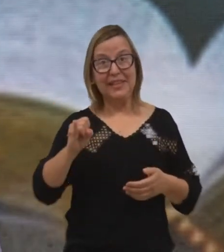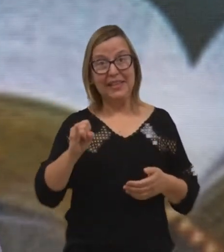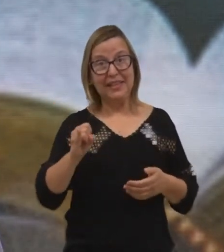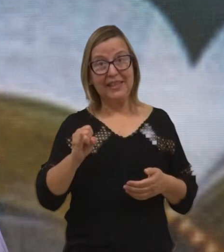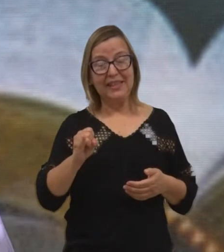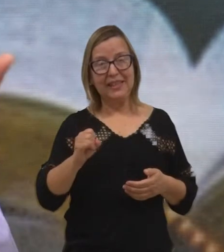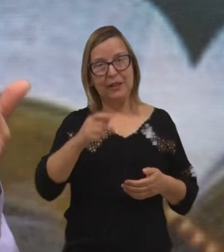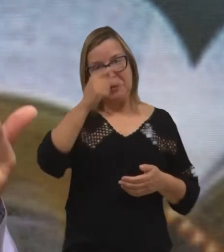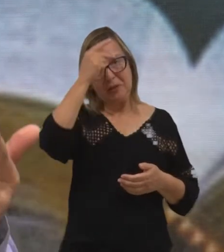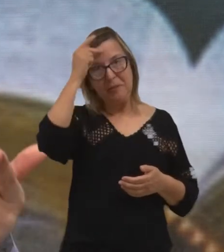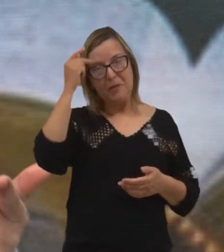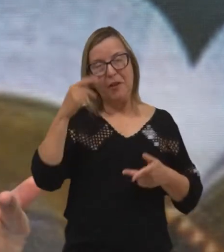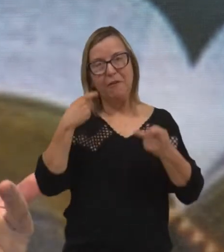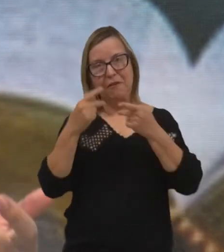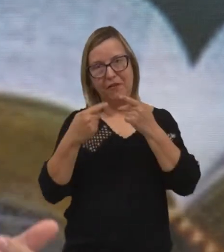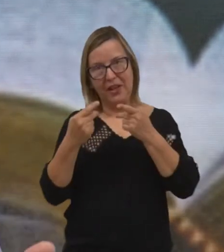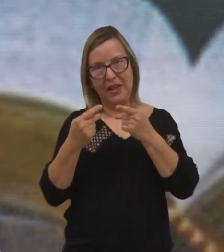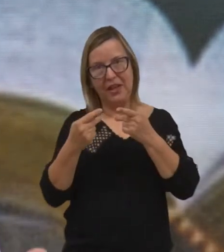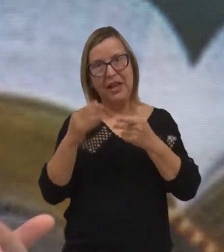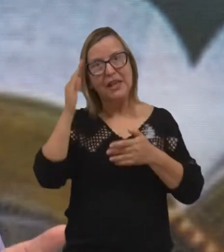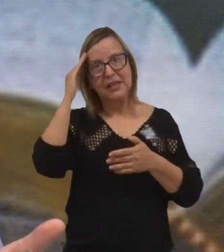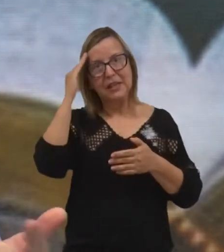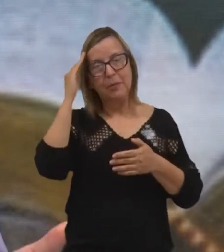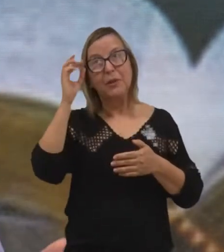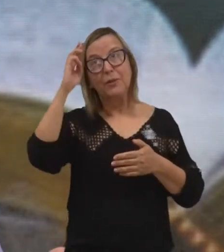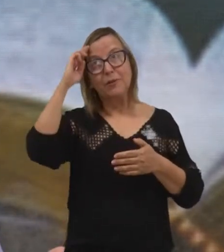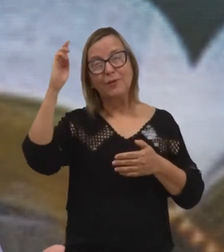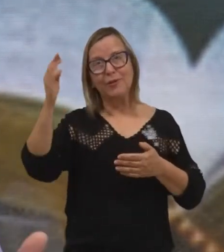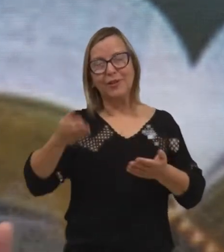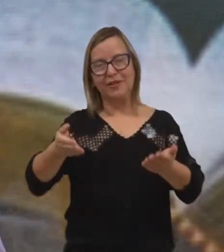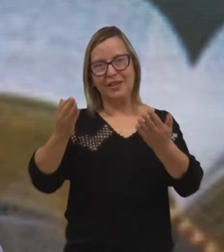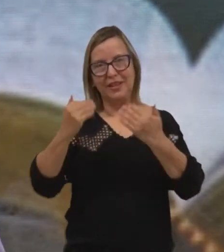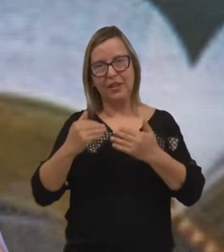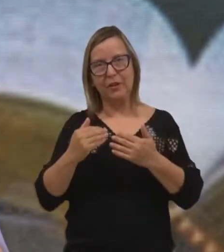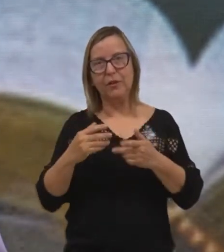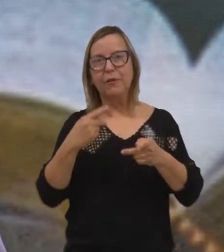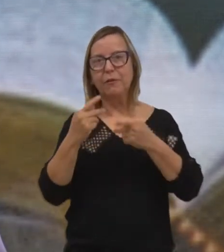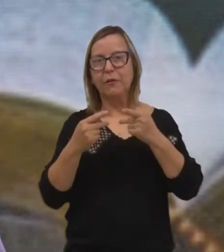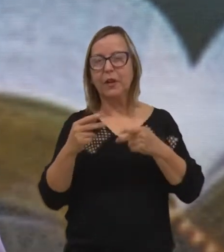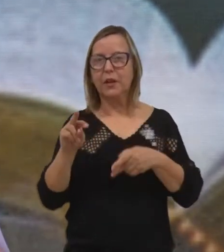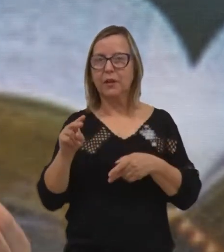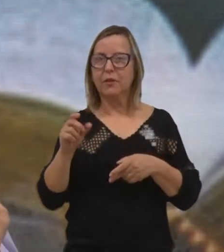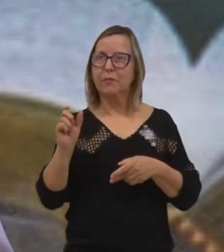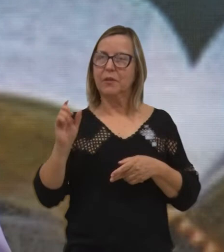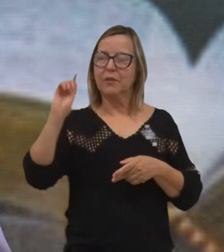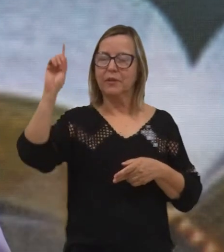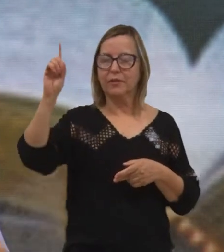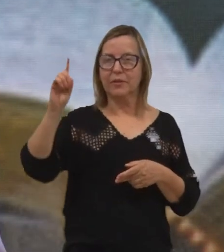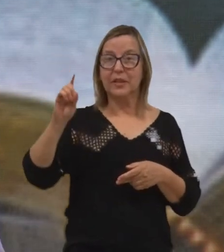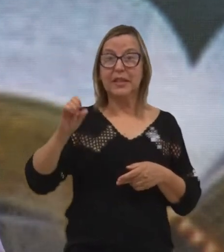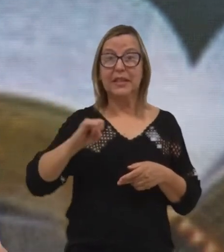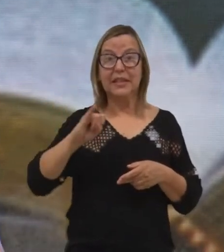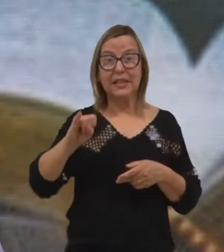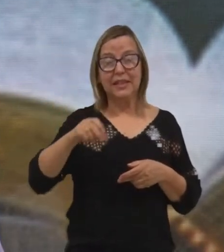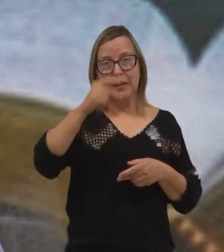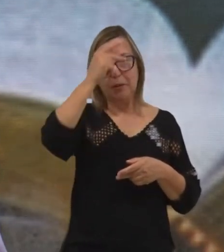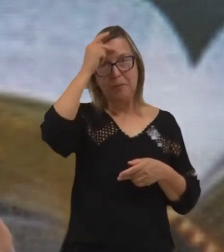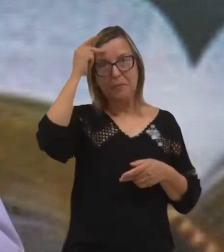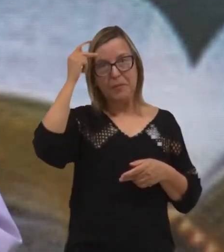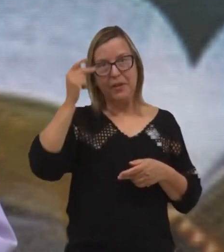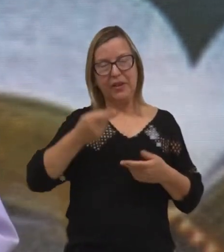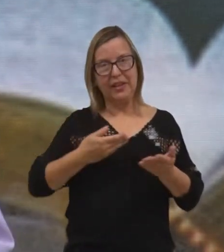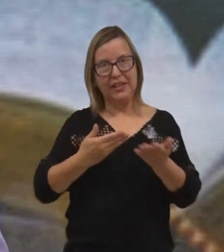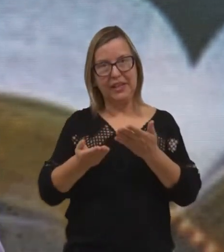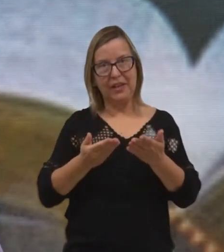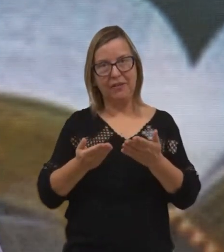do Senhor, fale de acordo com os oráculos do Senhor, de Deus. Se alguém serve, faça-o na força de quem?